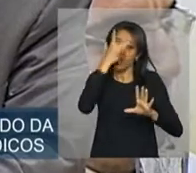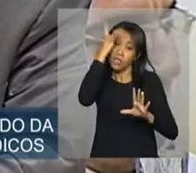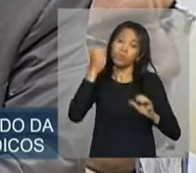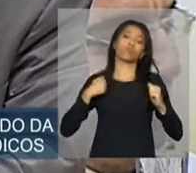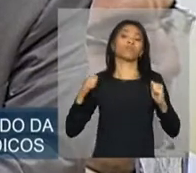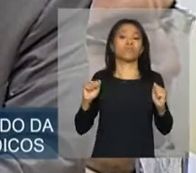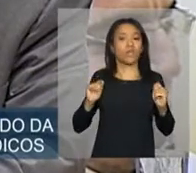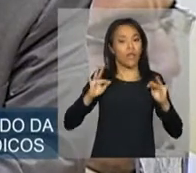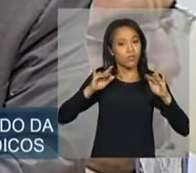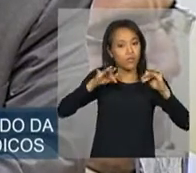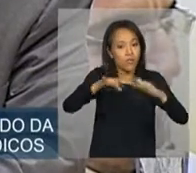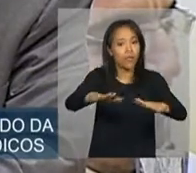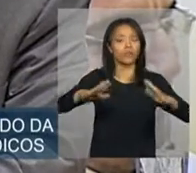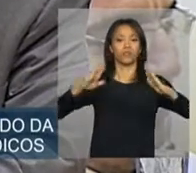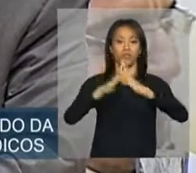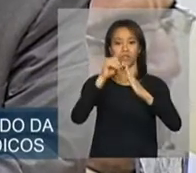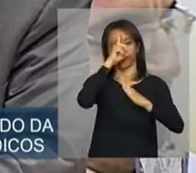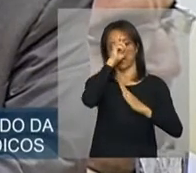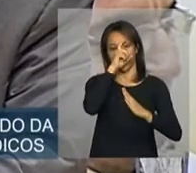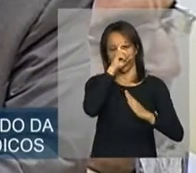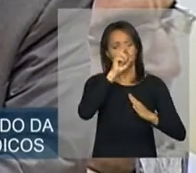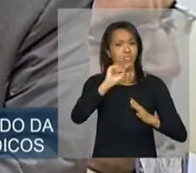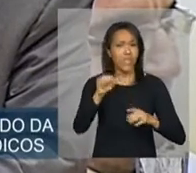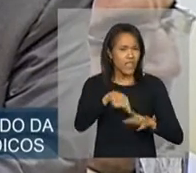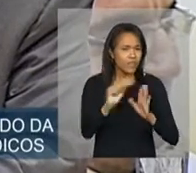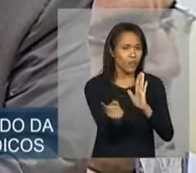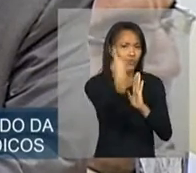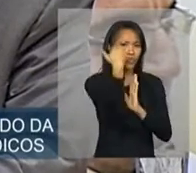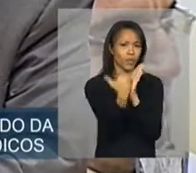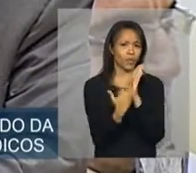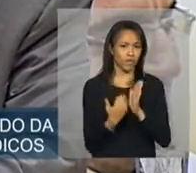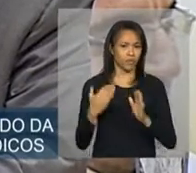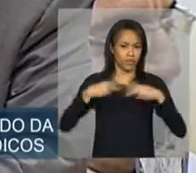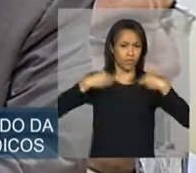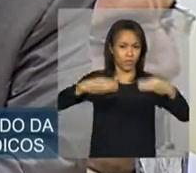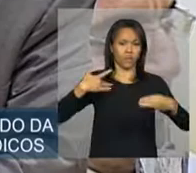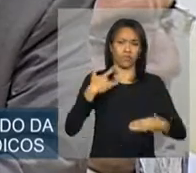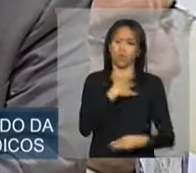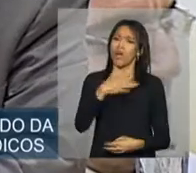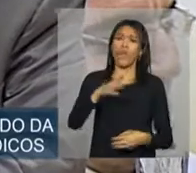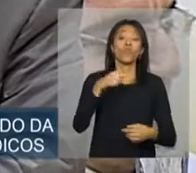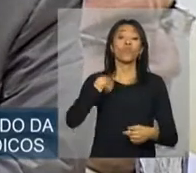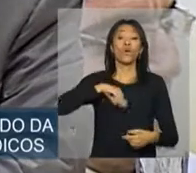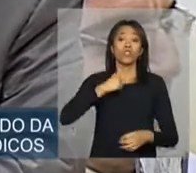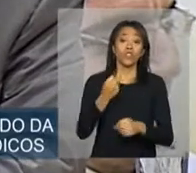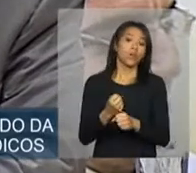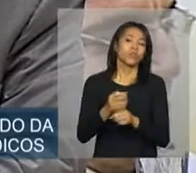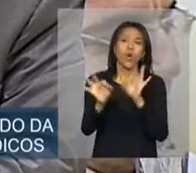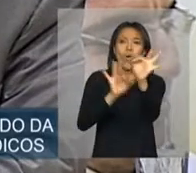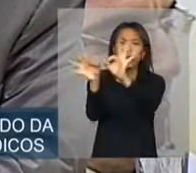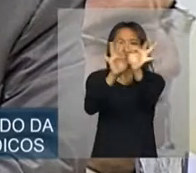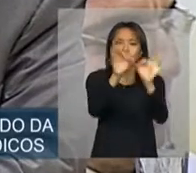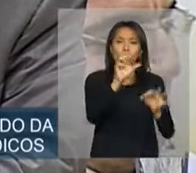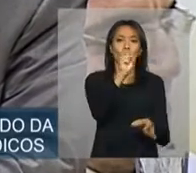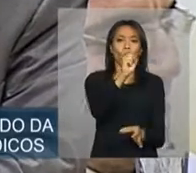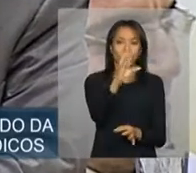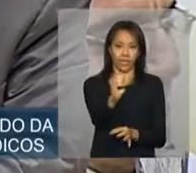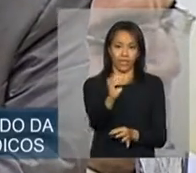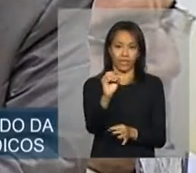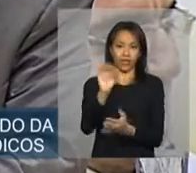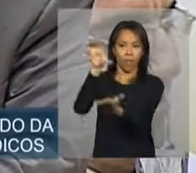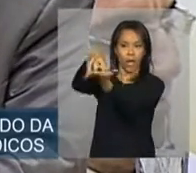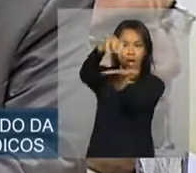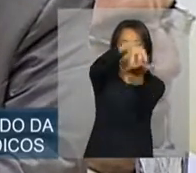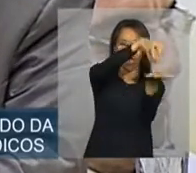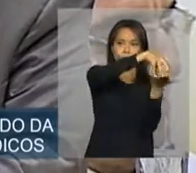por exemplo é esse é o único problema do ministério sal Nós estamos montando 80 centros de radioterapia no país